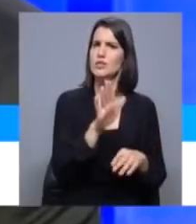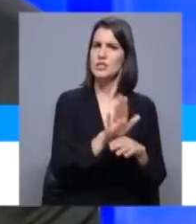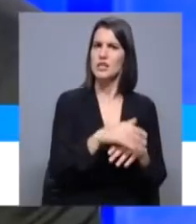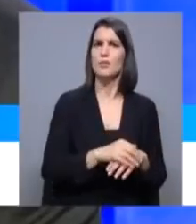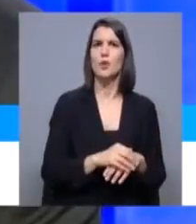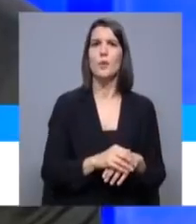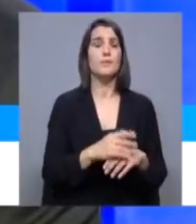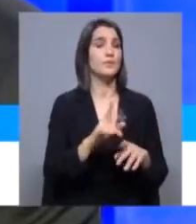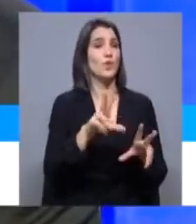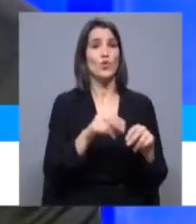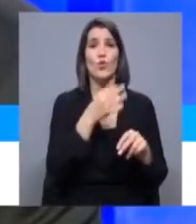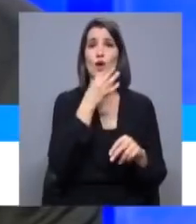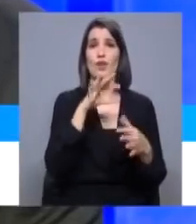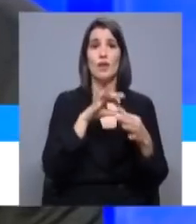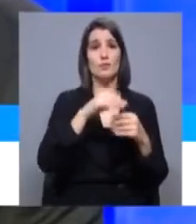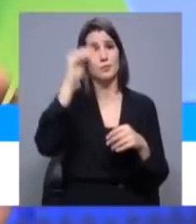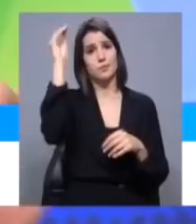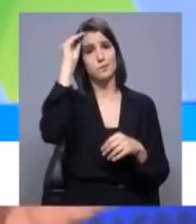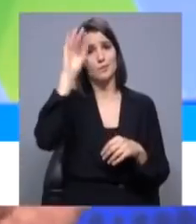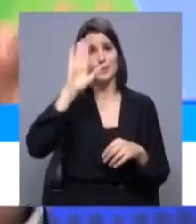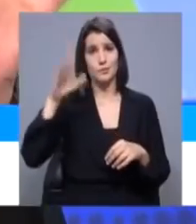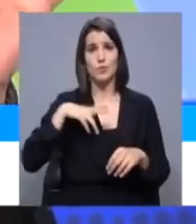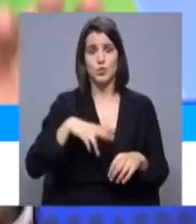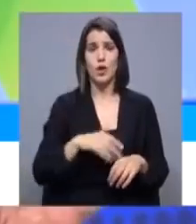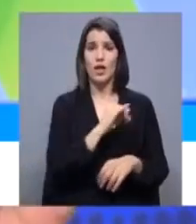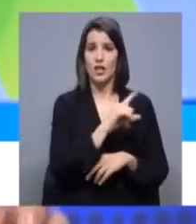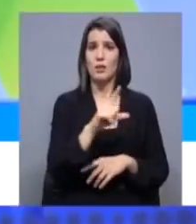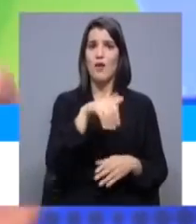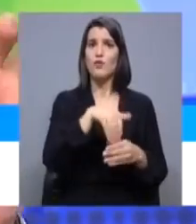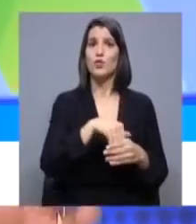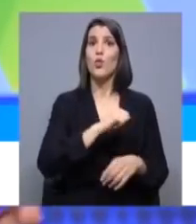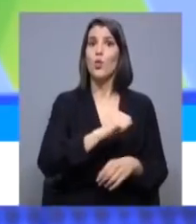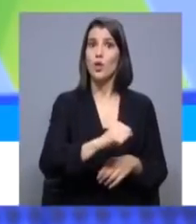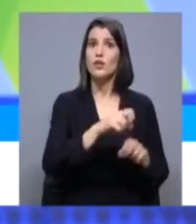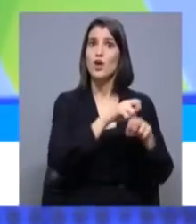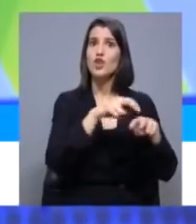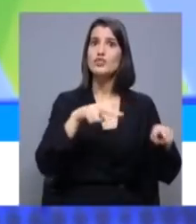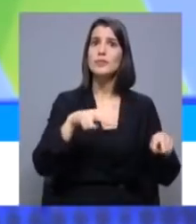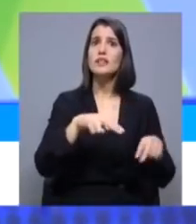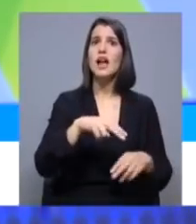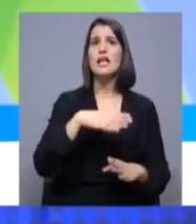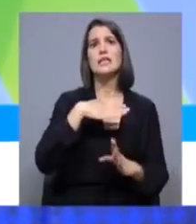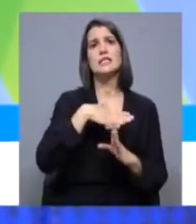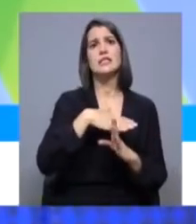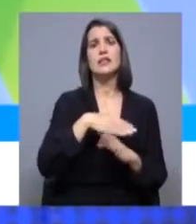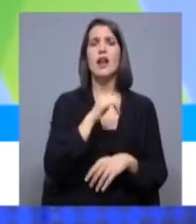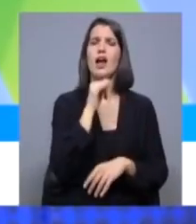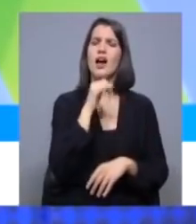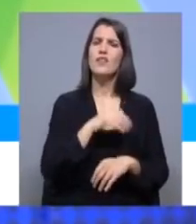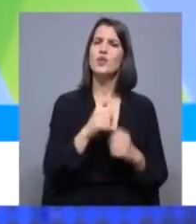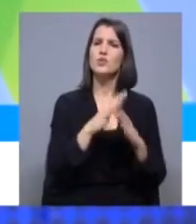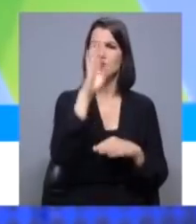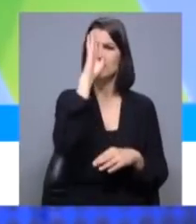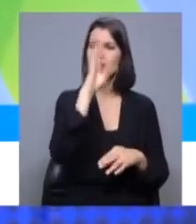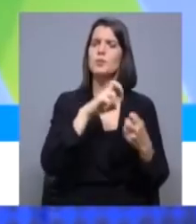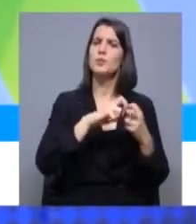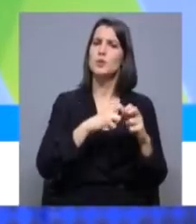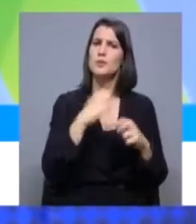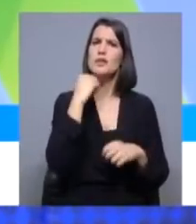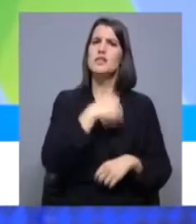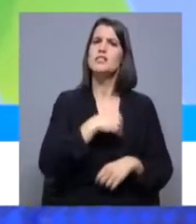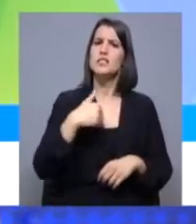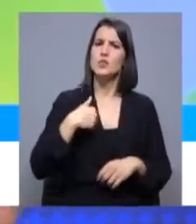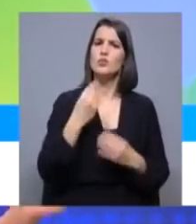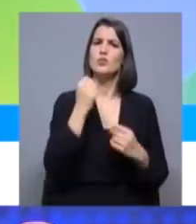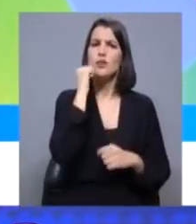para além de nunca falar sobre o interior do país a iniciativa Liberal votou contra o hospital central do Algarve todos sabemos no Algarve há problemas de saúde